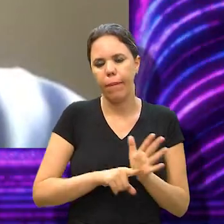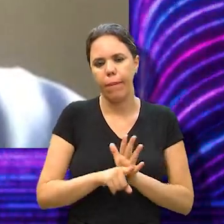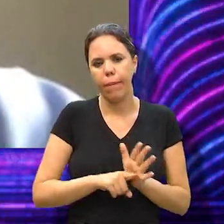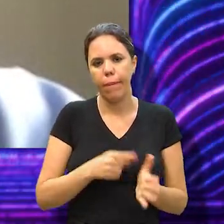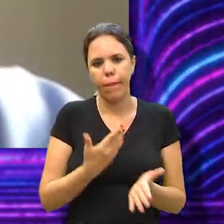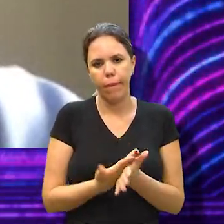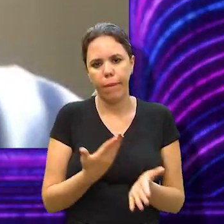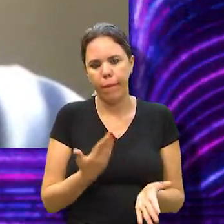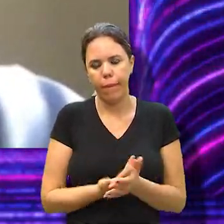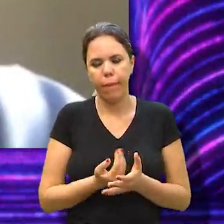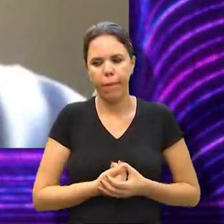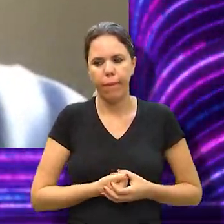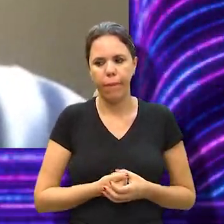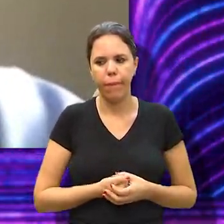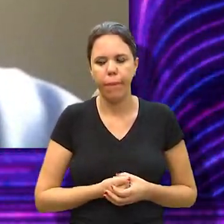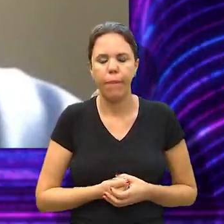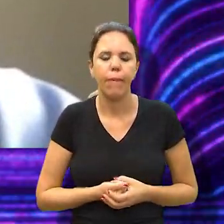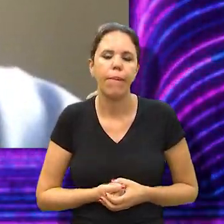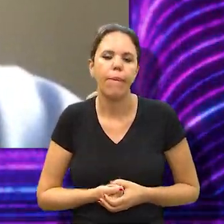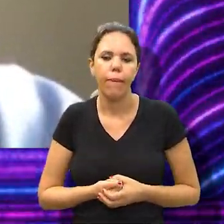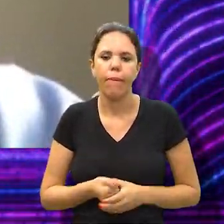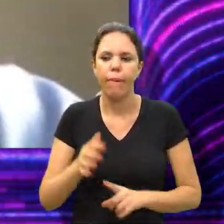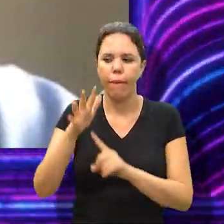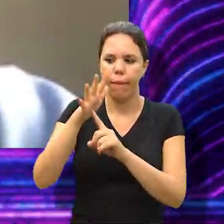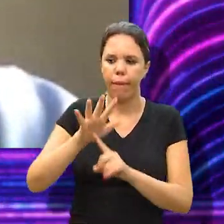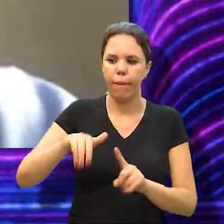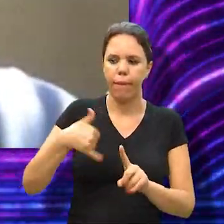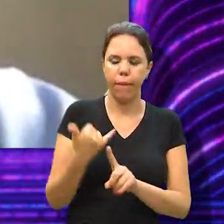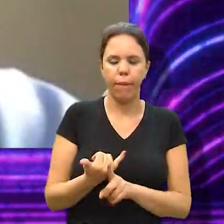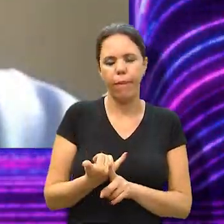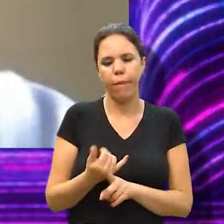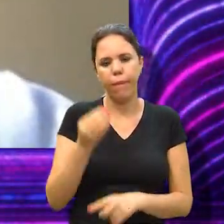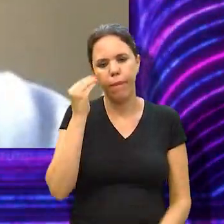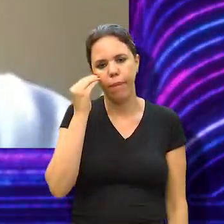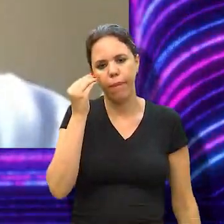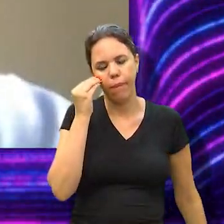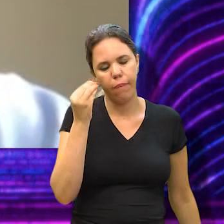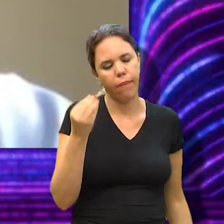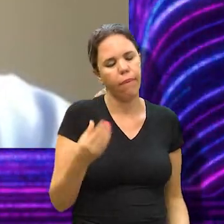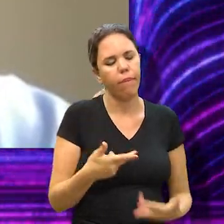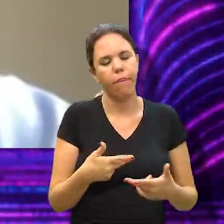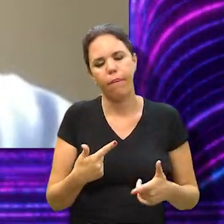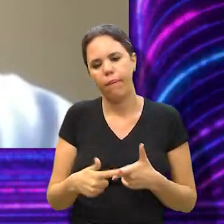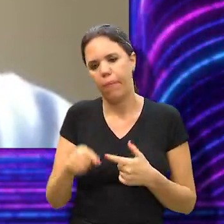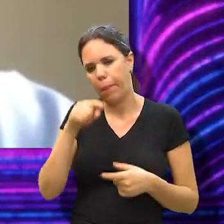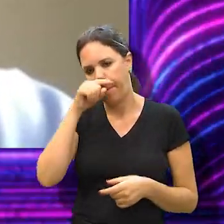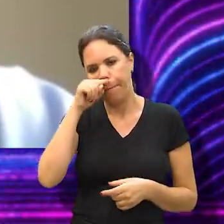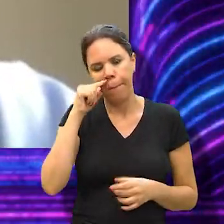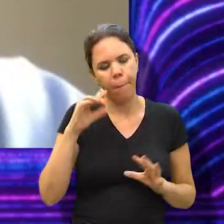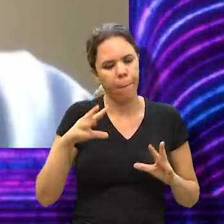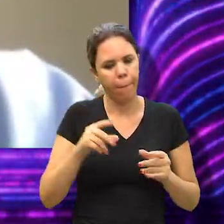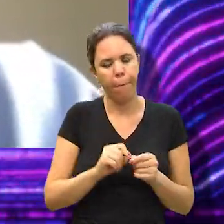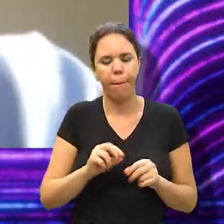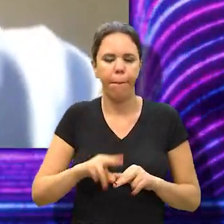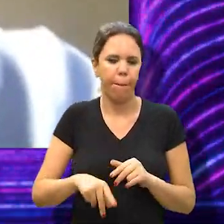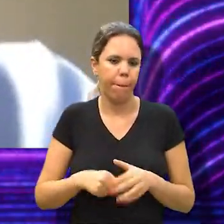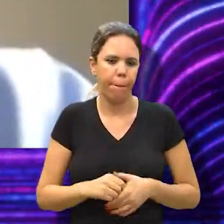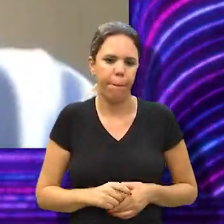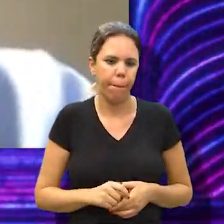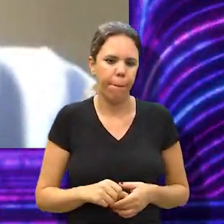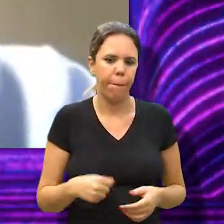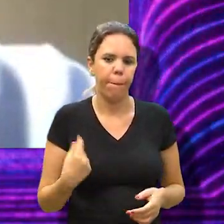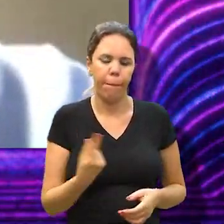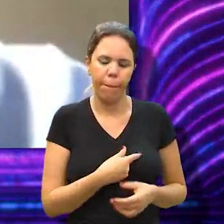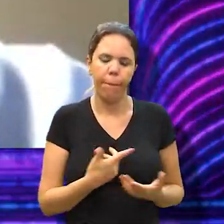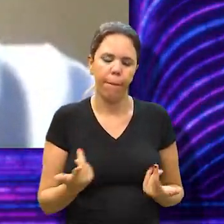nos estudos. E ele era vítima de bullying, ele experimentava uma série de problemas de todos os